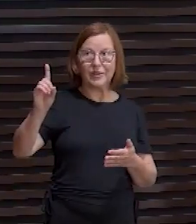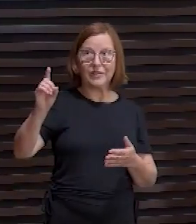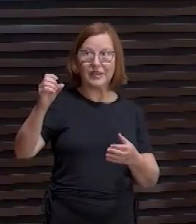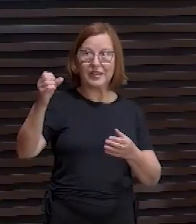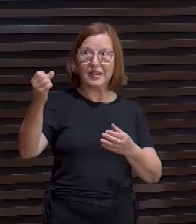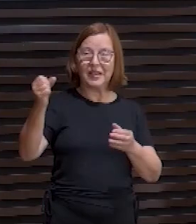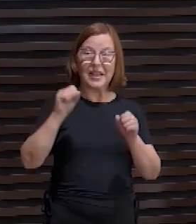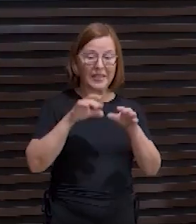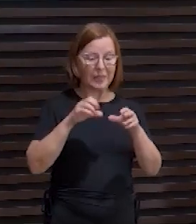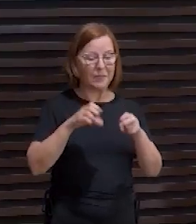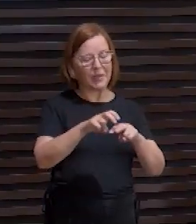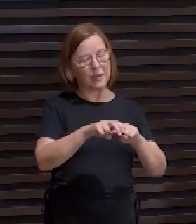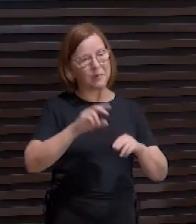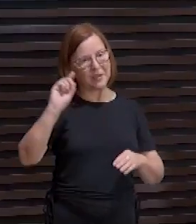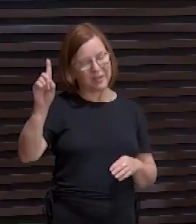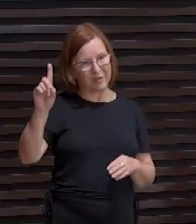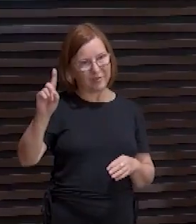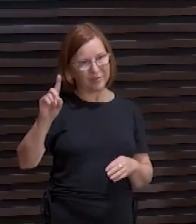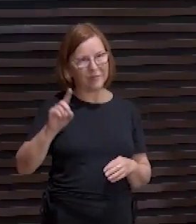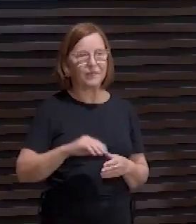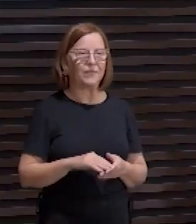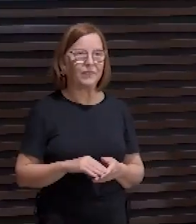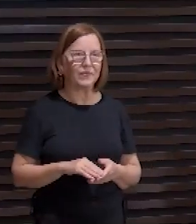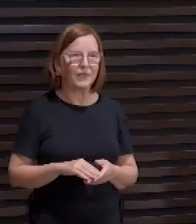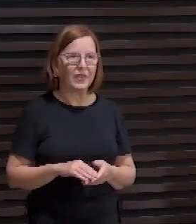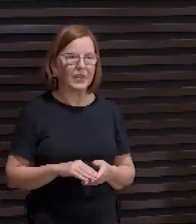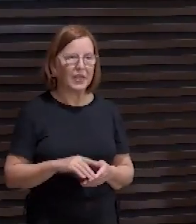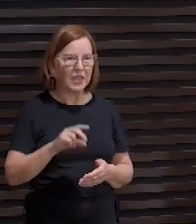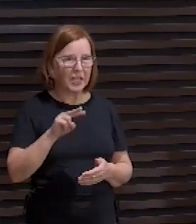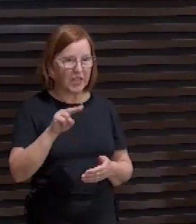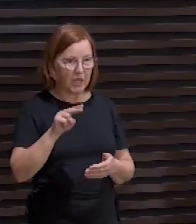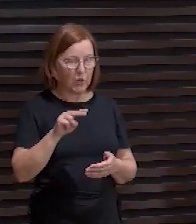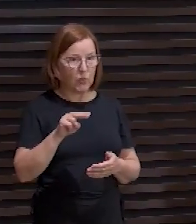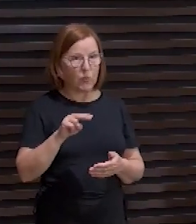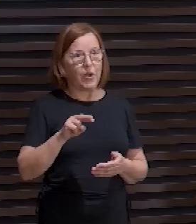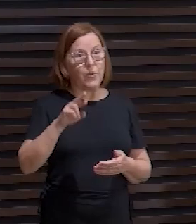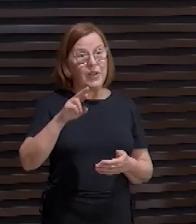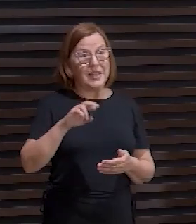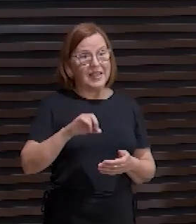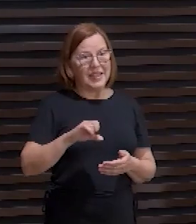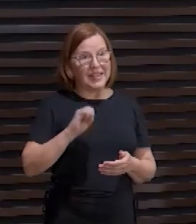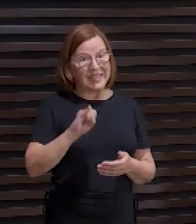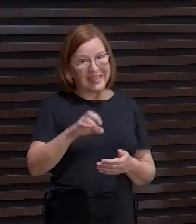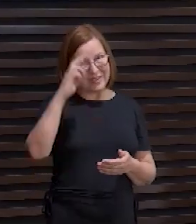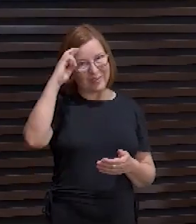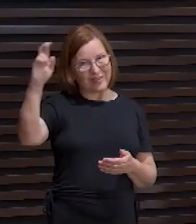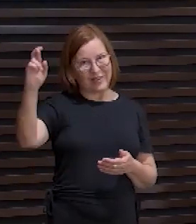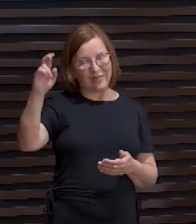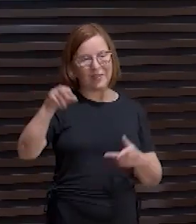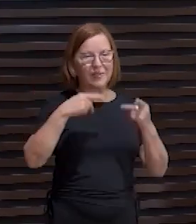amados, é como se o Senhor, de fato, nesta manhã, estivesse olhando para mim e para você e te chamando assim, amado.